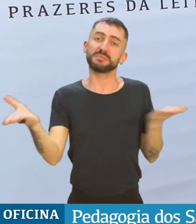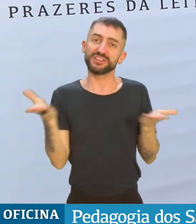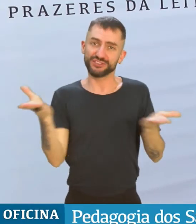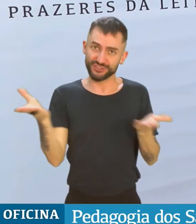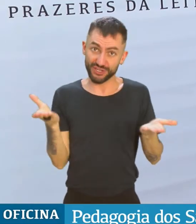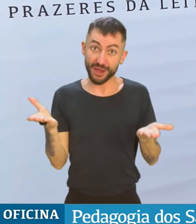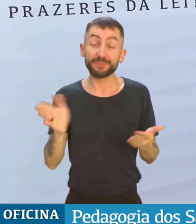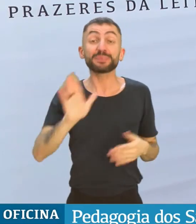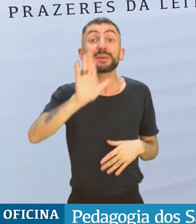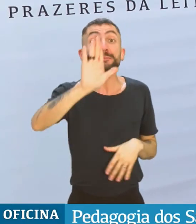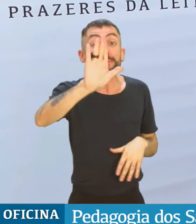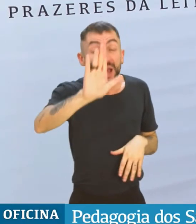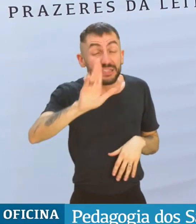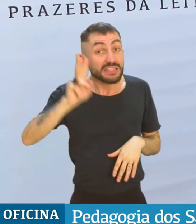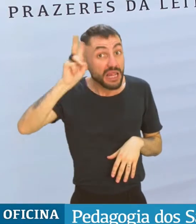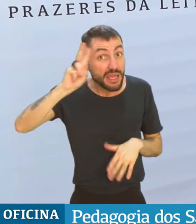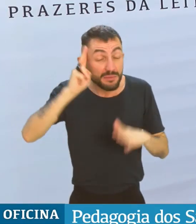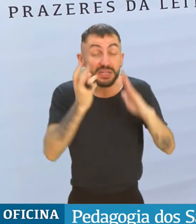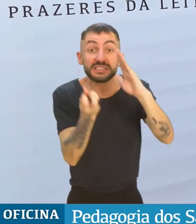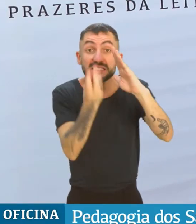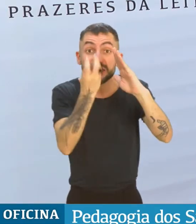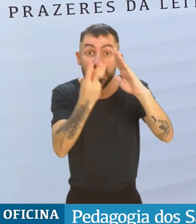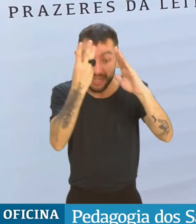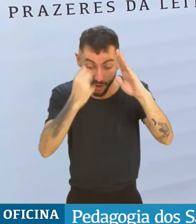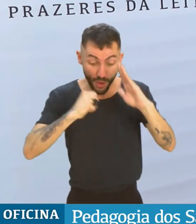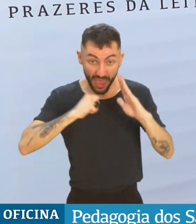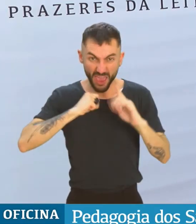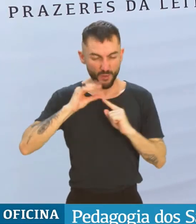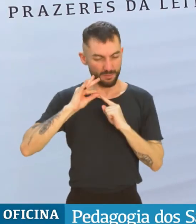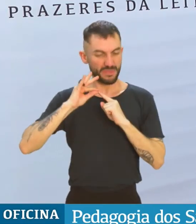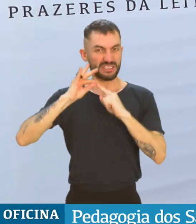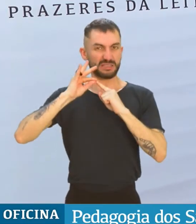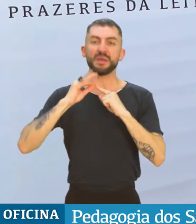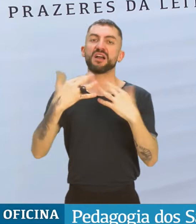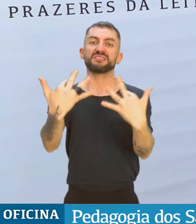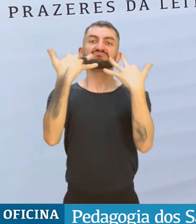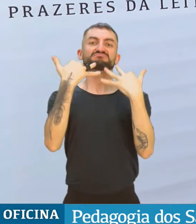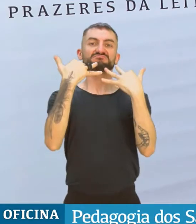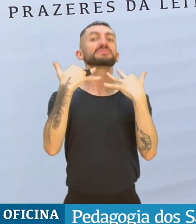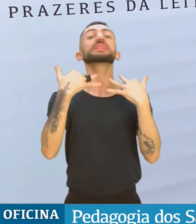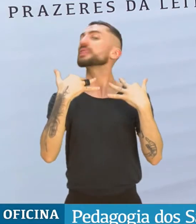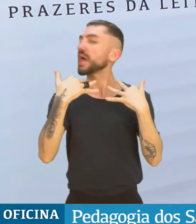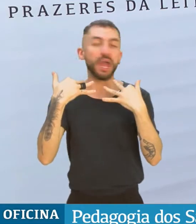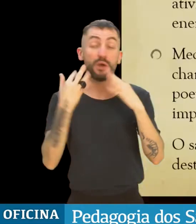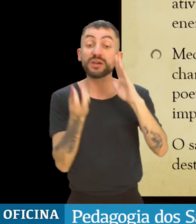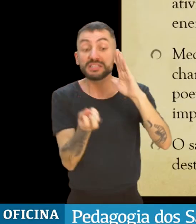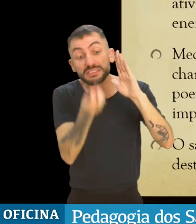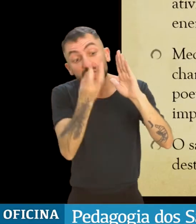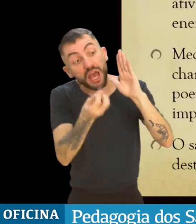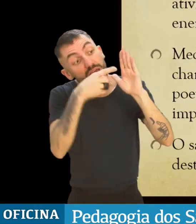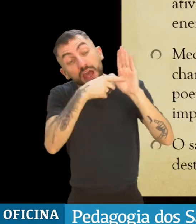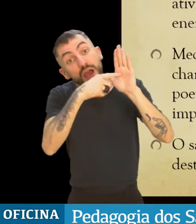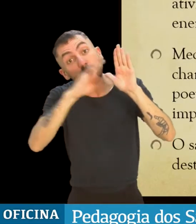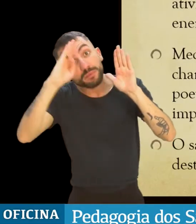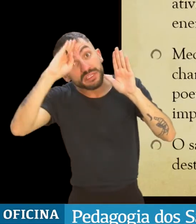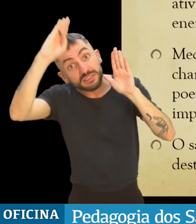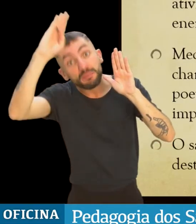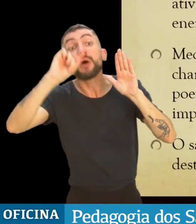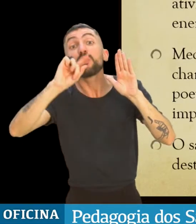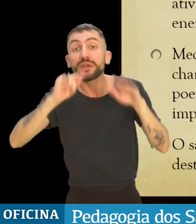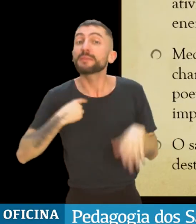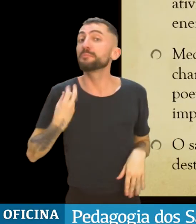lembra, o que precisa aparecer no sarau não é o apresentador. O que precisa aparecer no sarau são